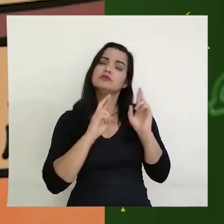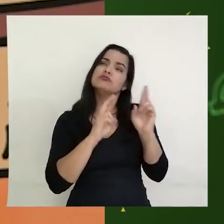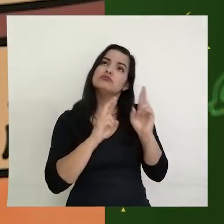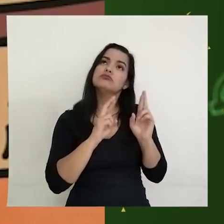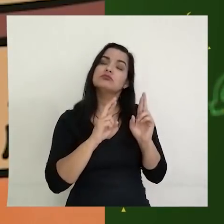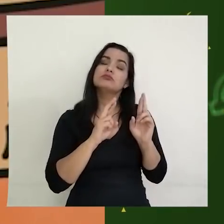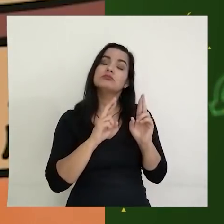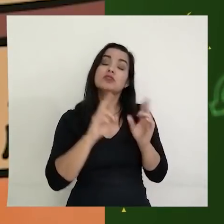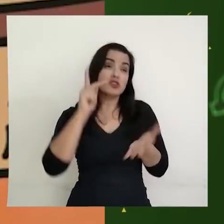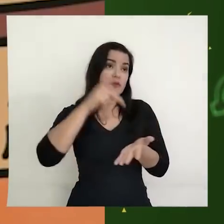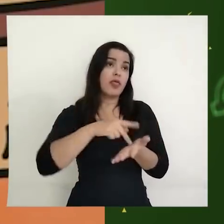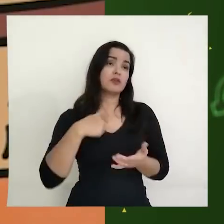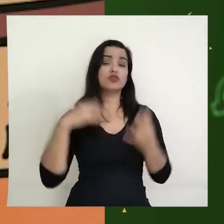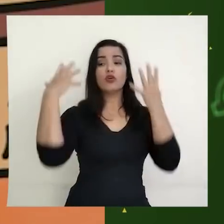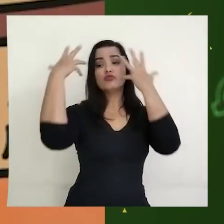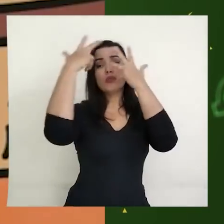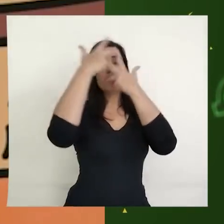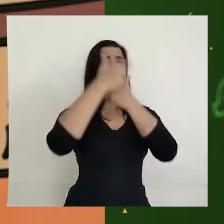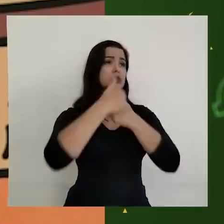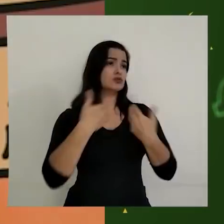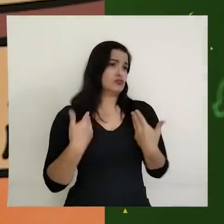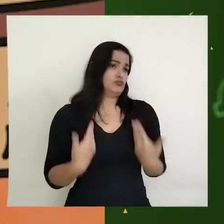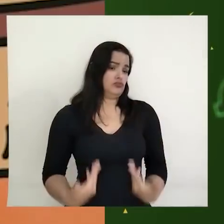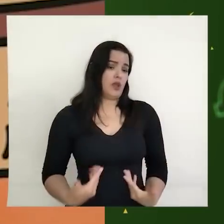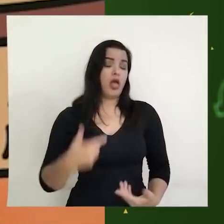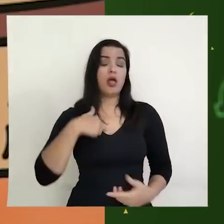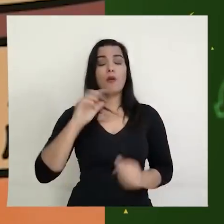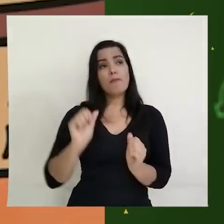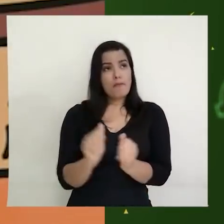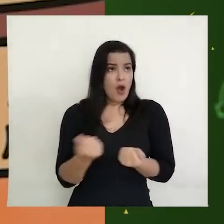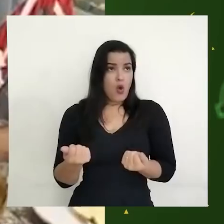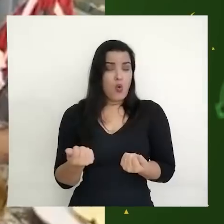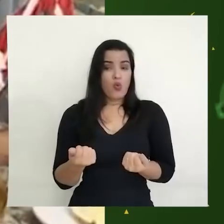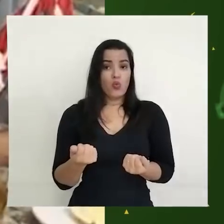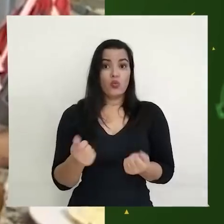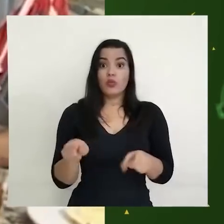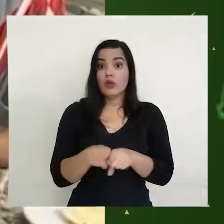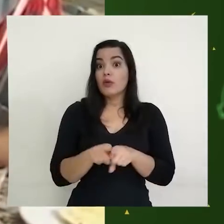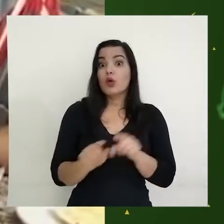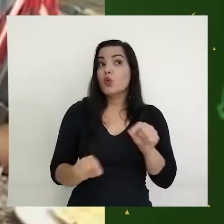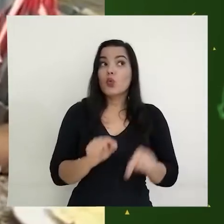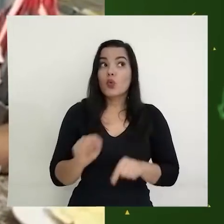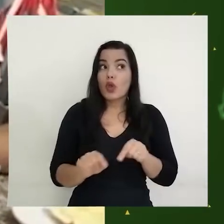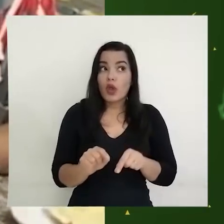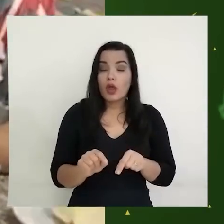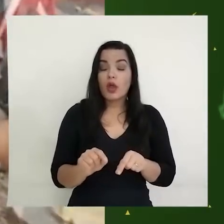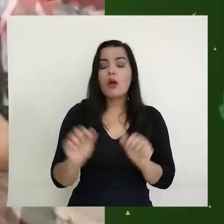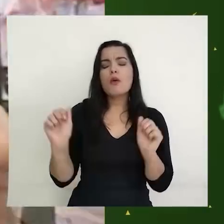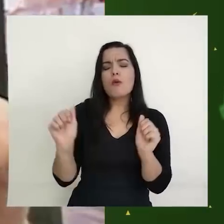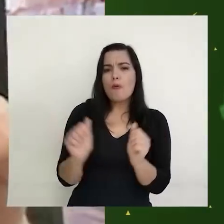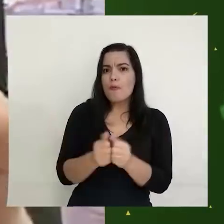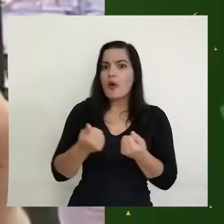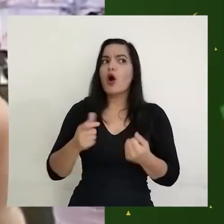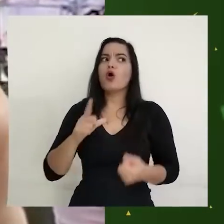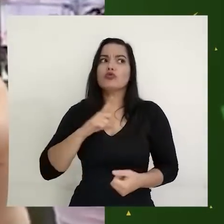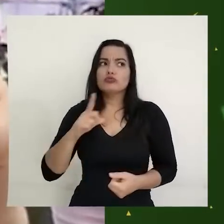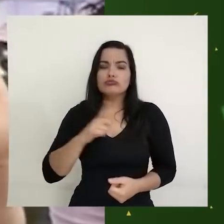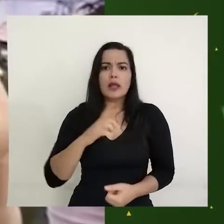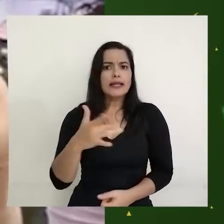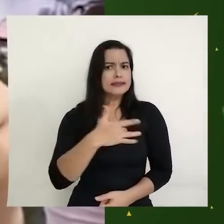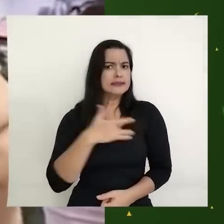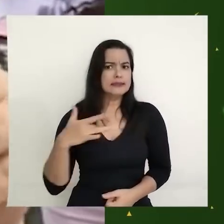eu sou lindo, eu sou um pão. E além disso, os pães são alimentos ricos